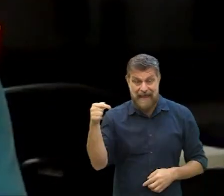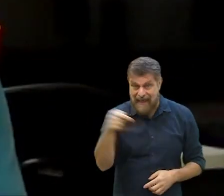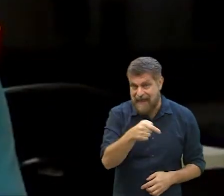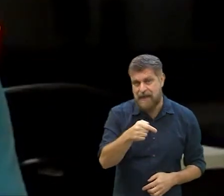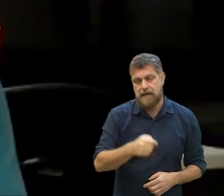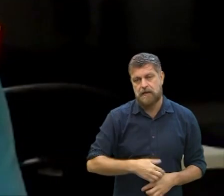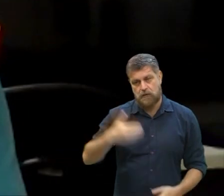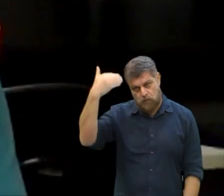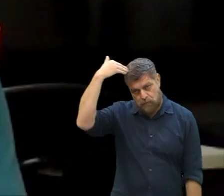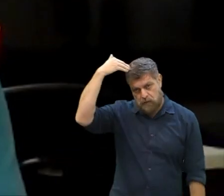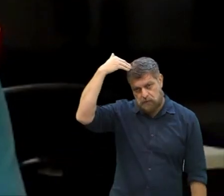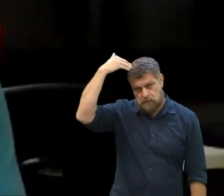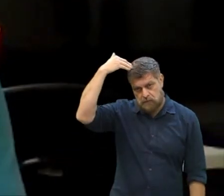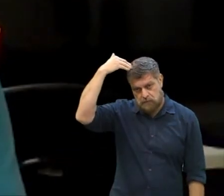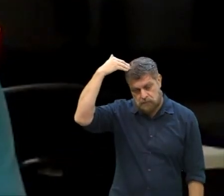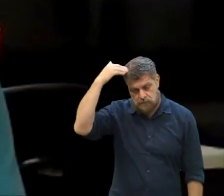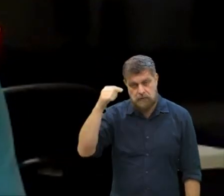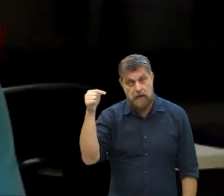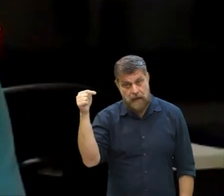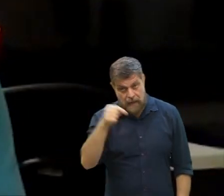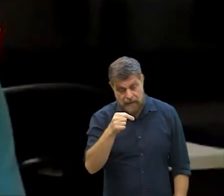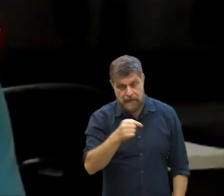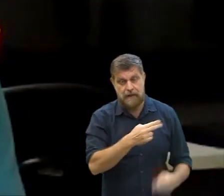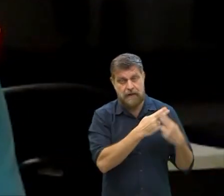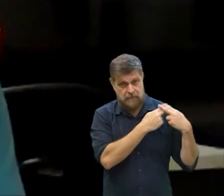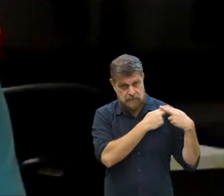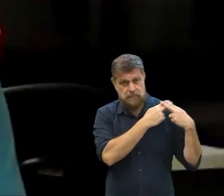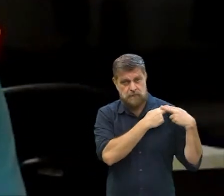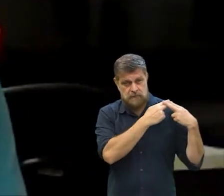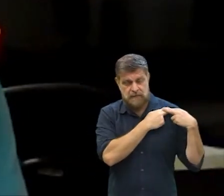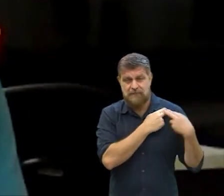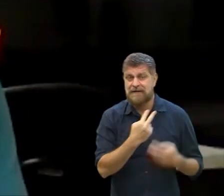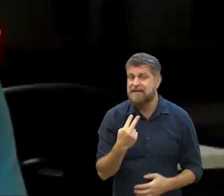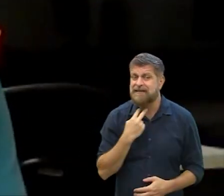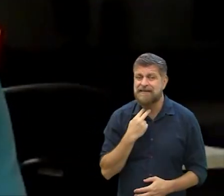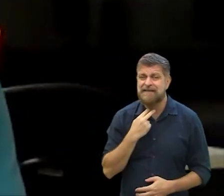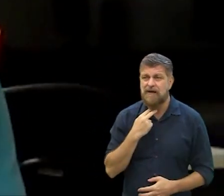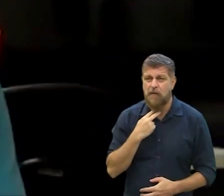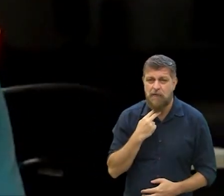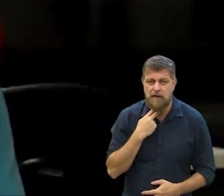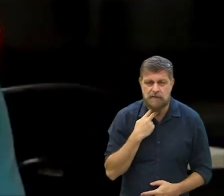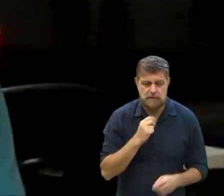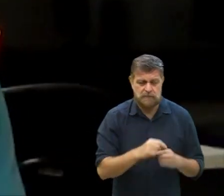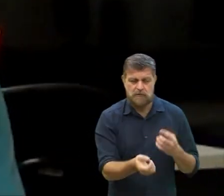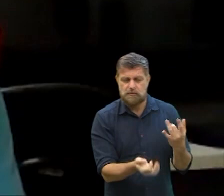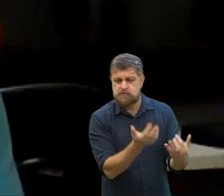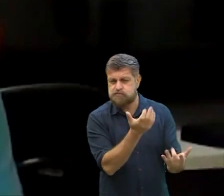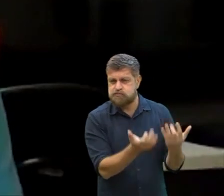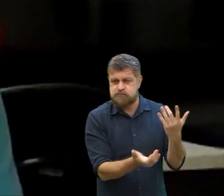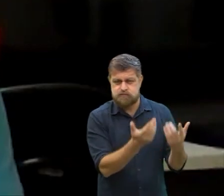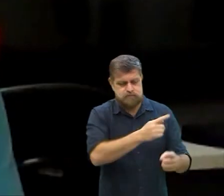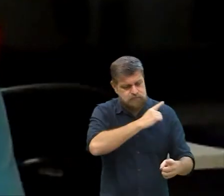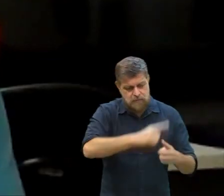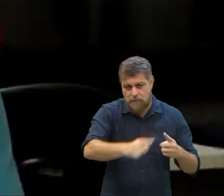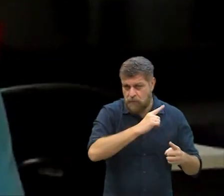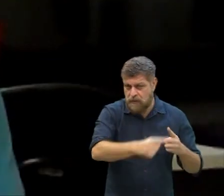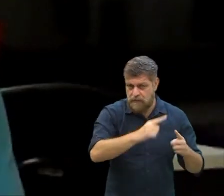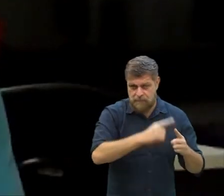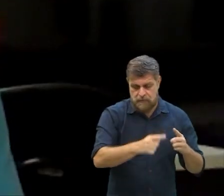porque senão ele acaba sendo penalizado. Ele tem que se resguardar. Então, não pode ter nenhum tipo de